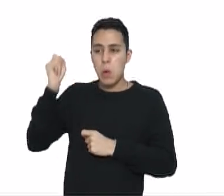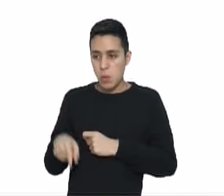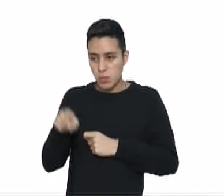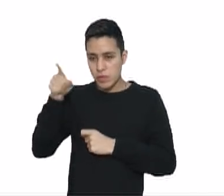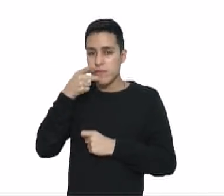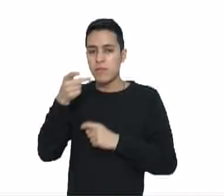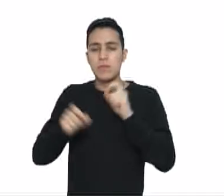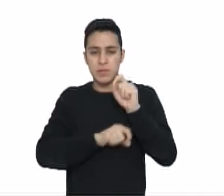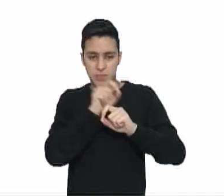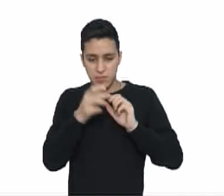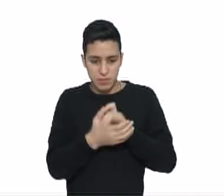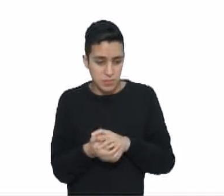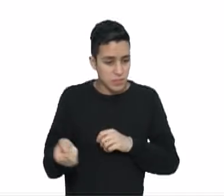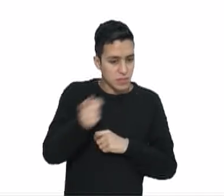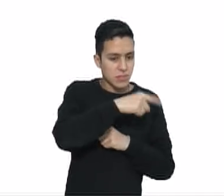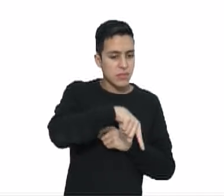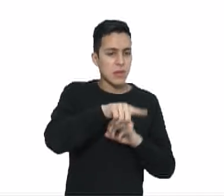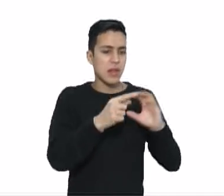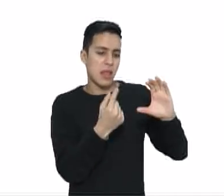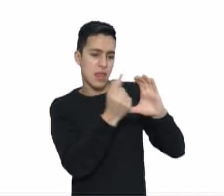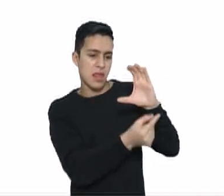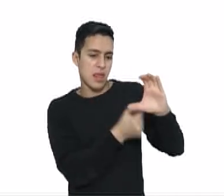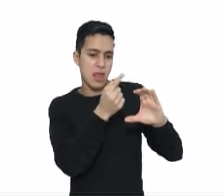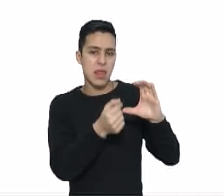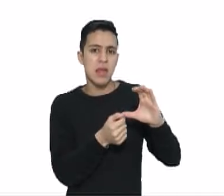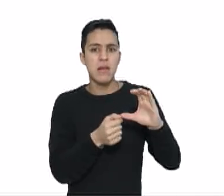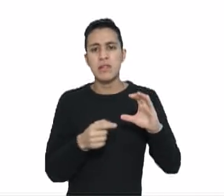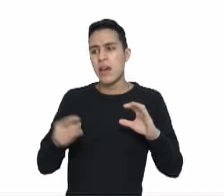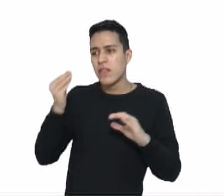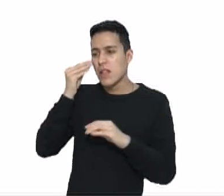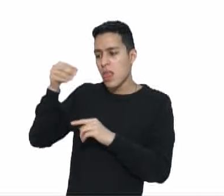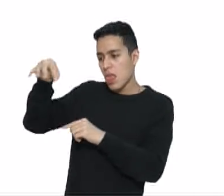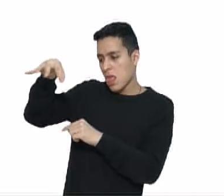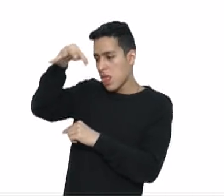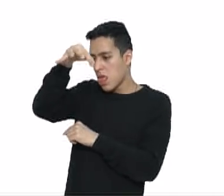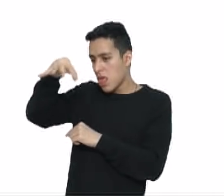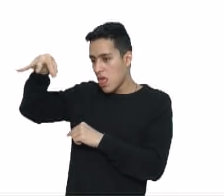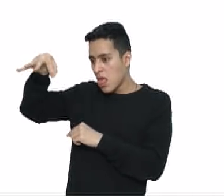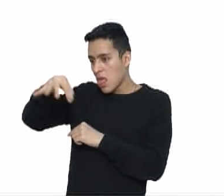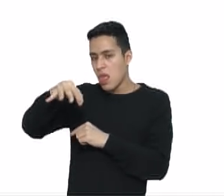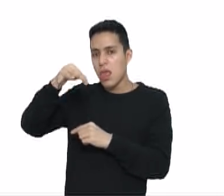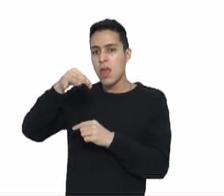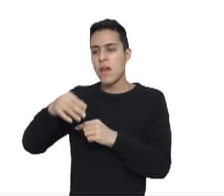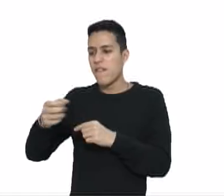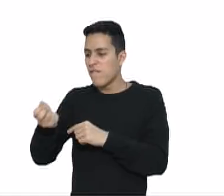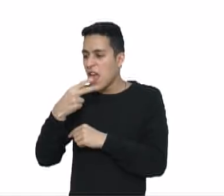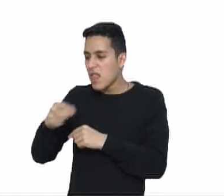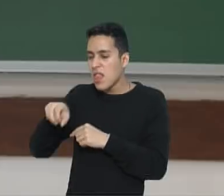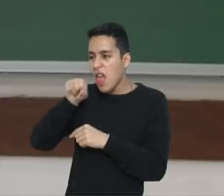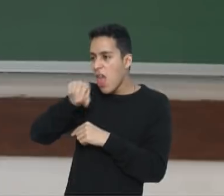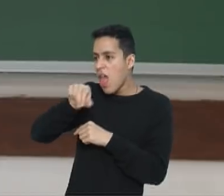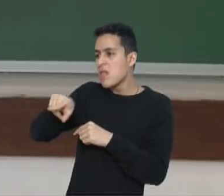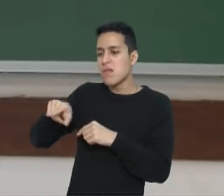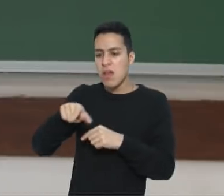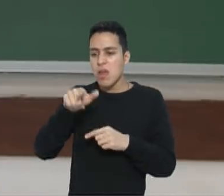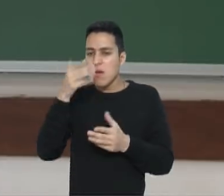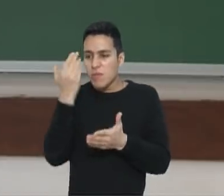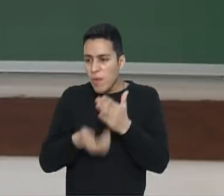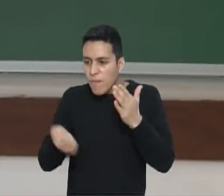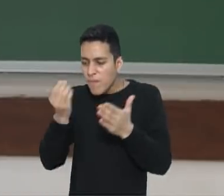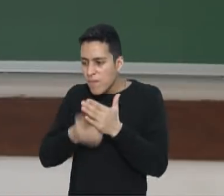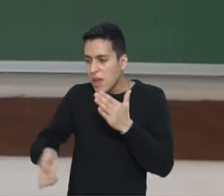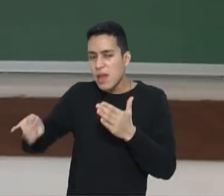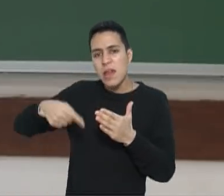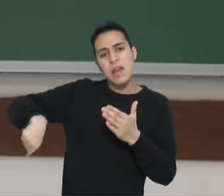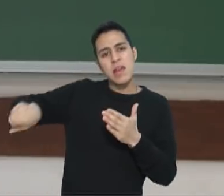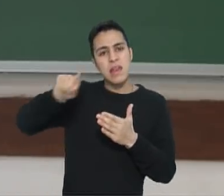disse que os capitalistas estavam envenenando ou hipnotizando, de modo que ele começou a perder algumas partidas. Pediu que fizessem raio-x da cadeira onde